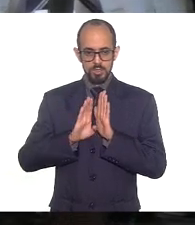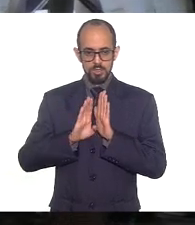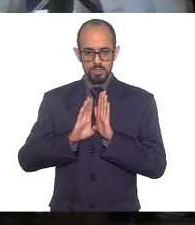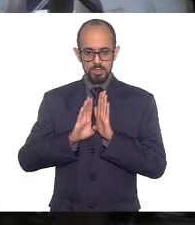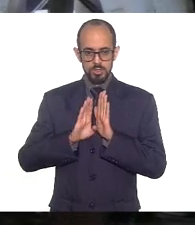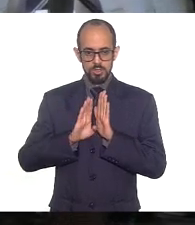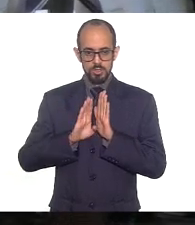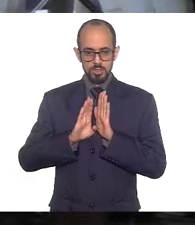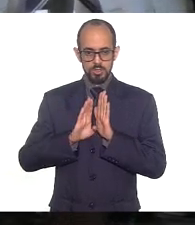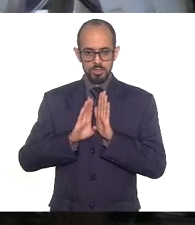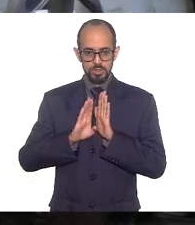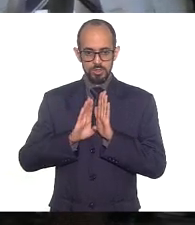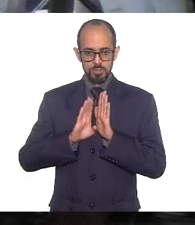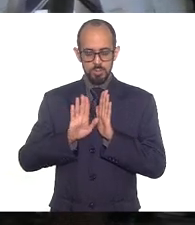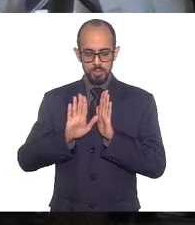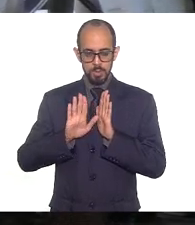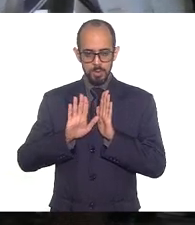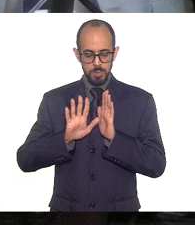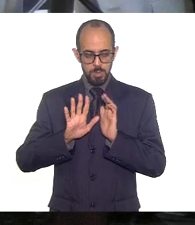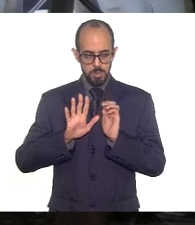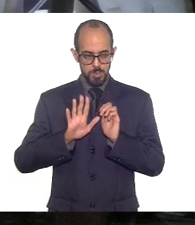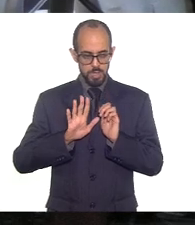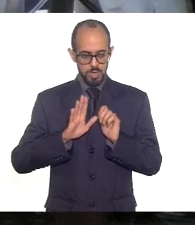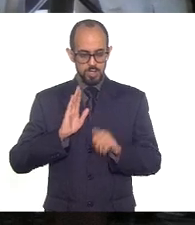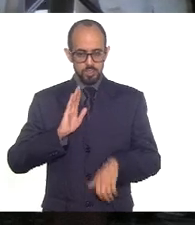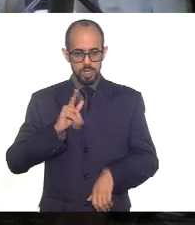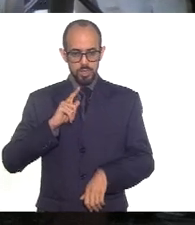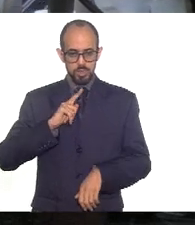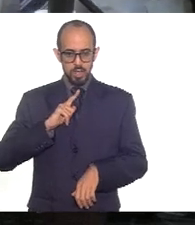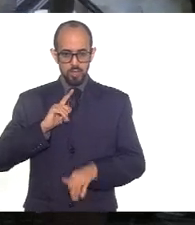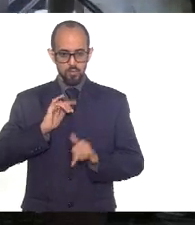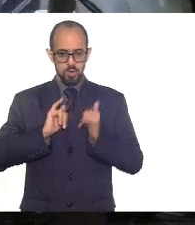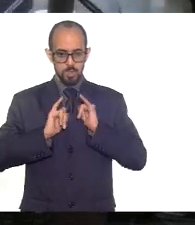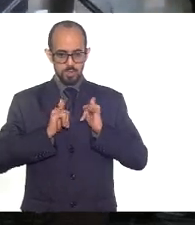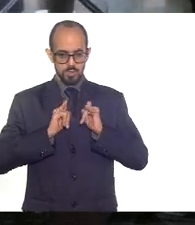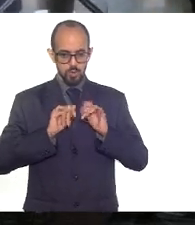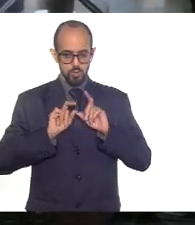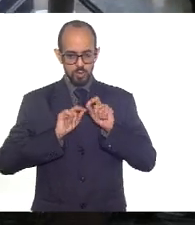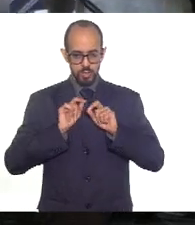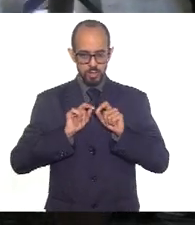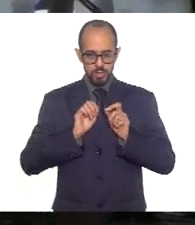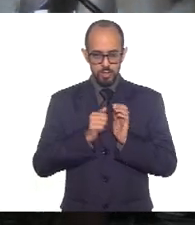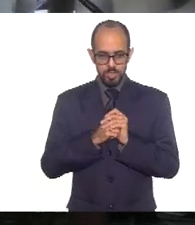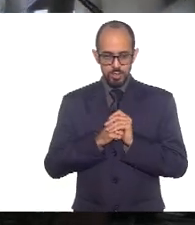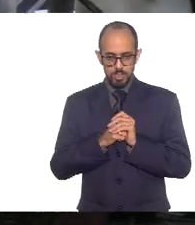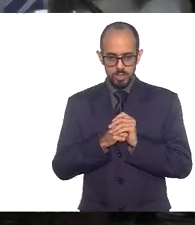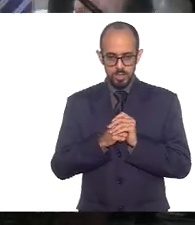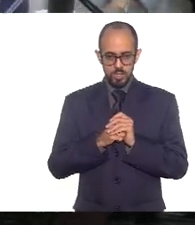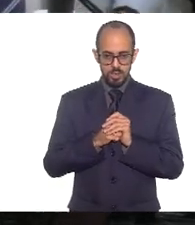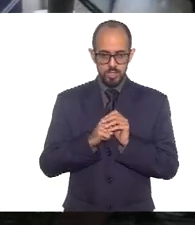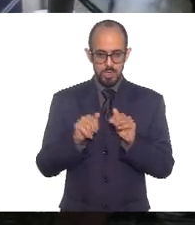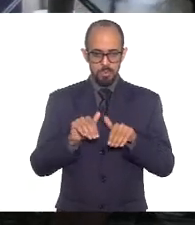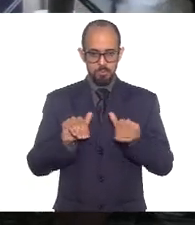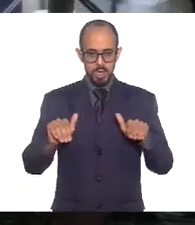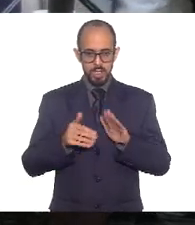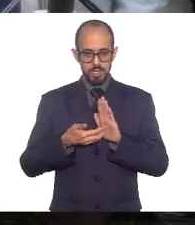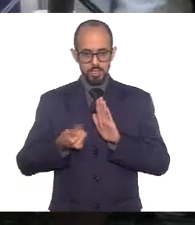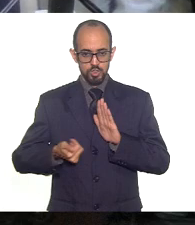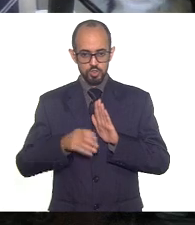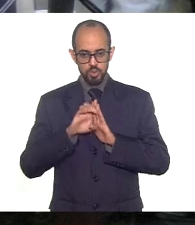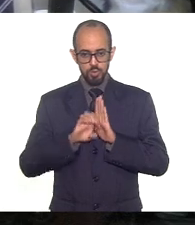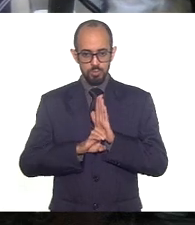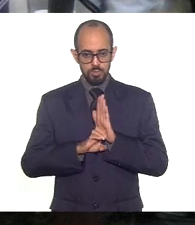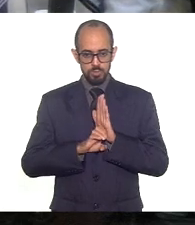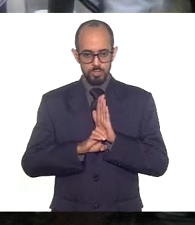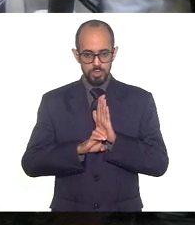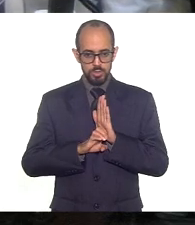informação aqui tem informação que que a bancada que retirou a emenda do